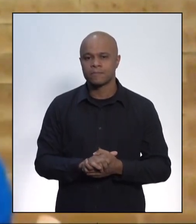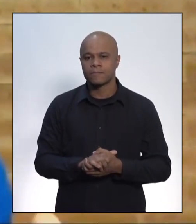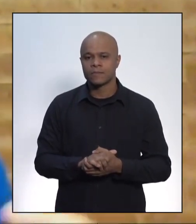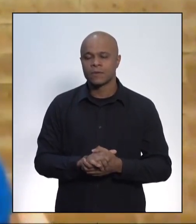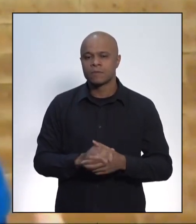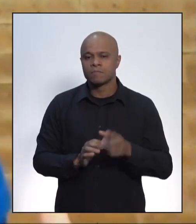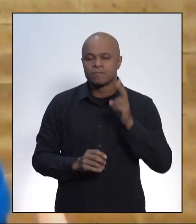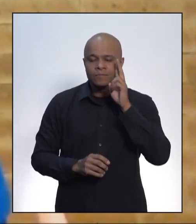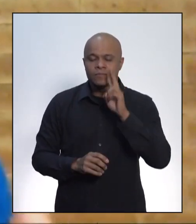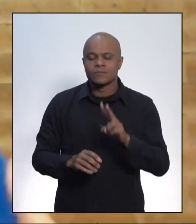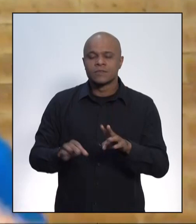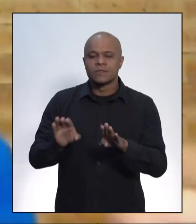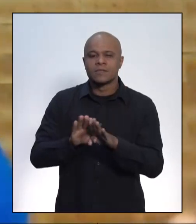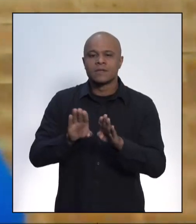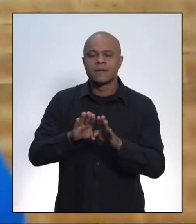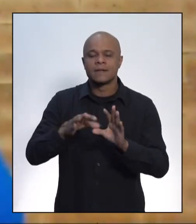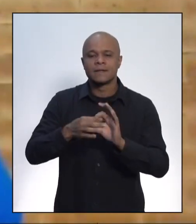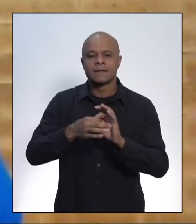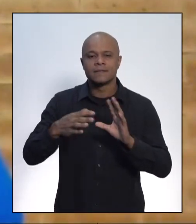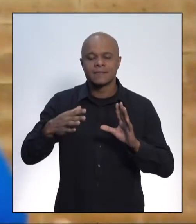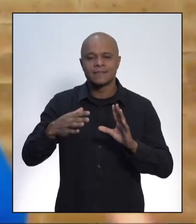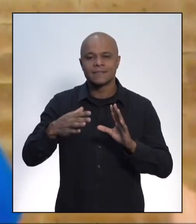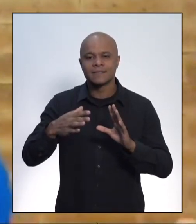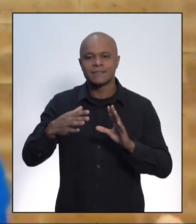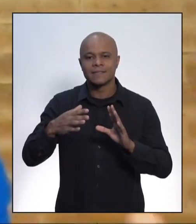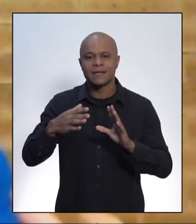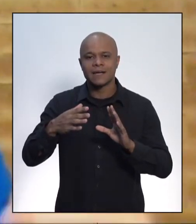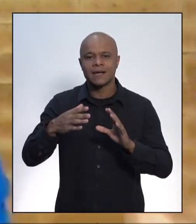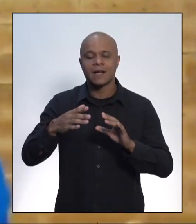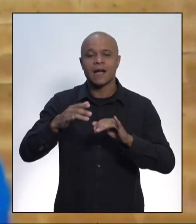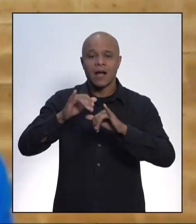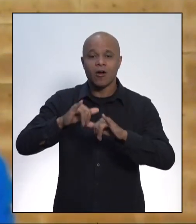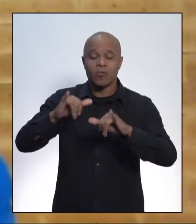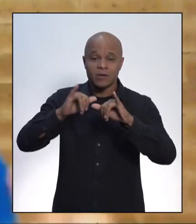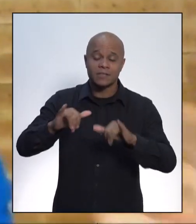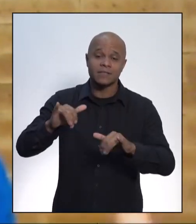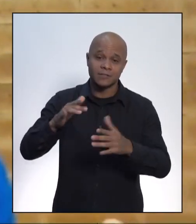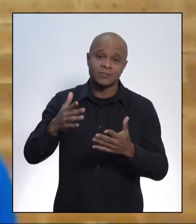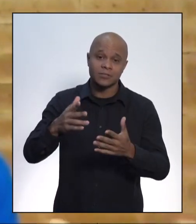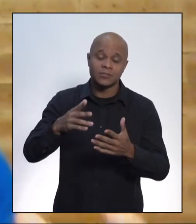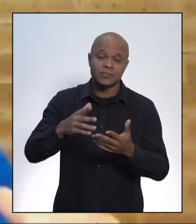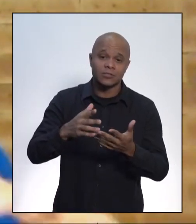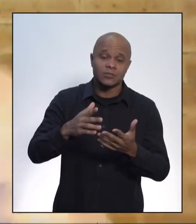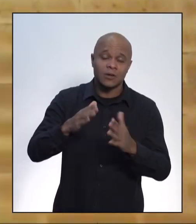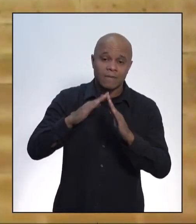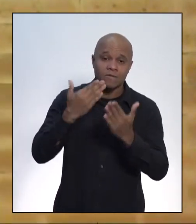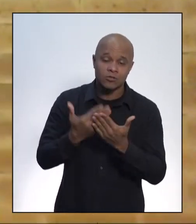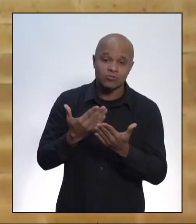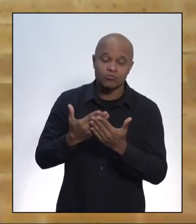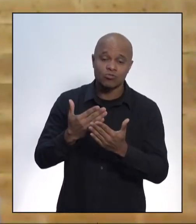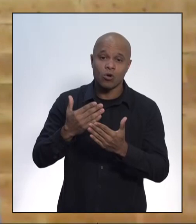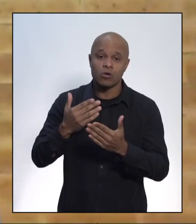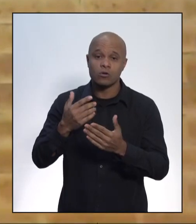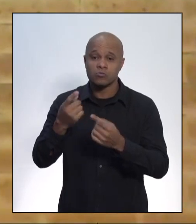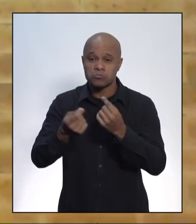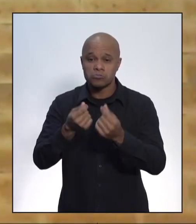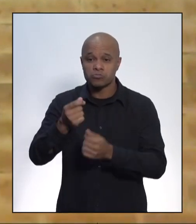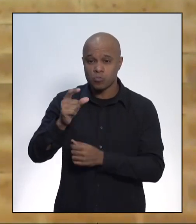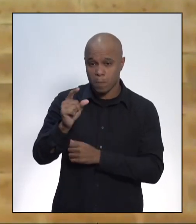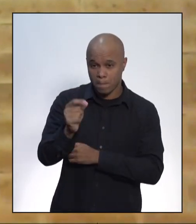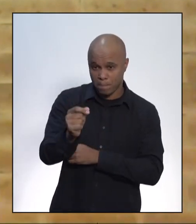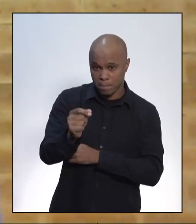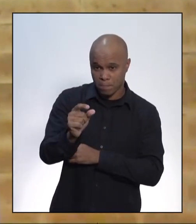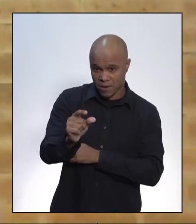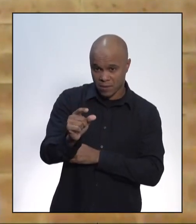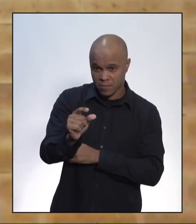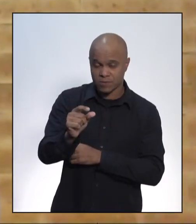permitiria, né, você levar isso em escala para uma rede que é tão grande, com muitos alunos em escala e a um custo baixo. Acho que a tecnologia também,